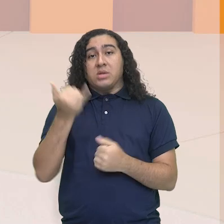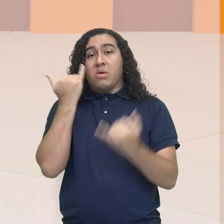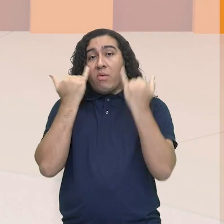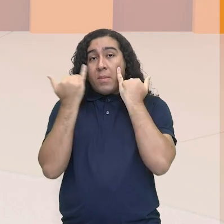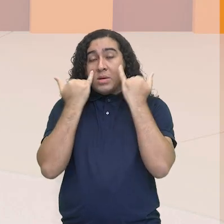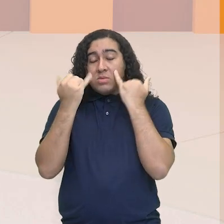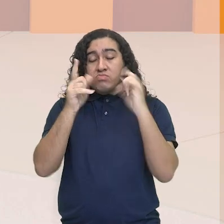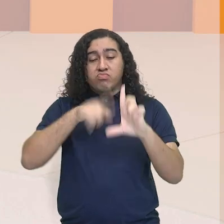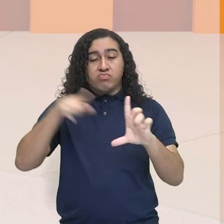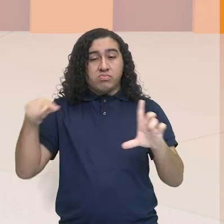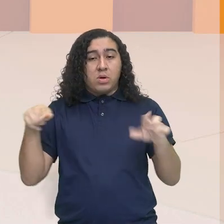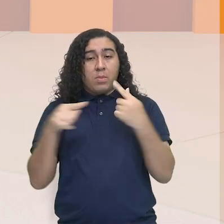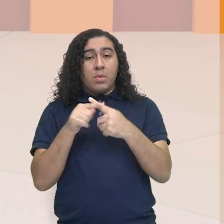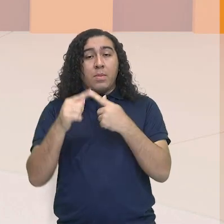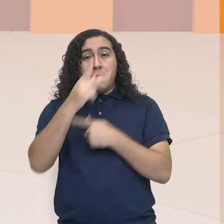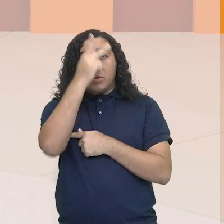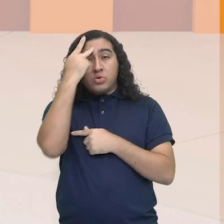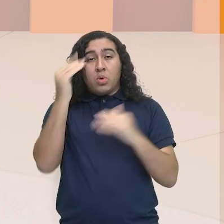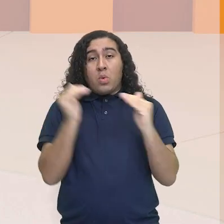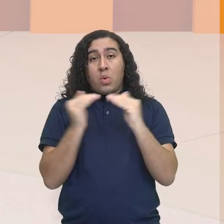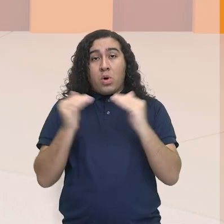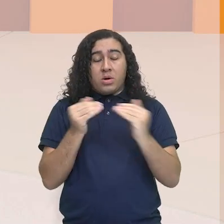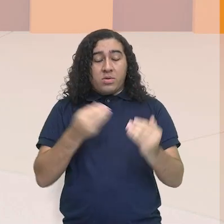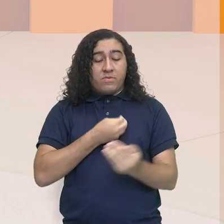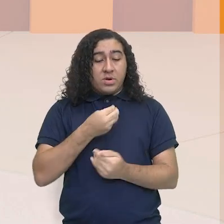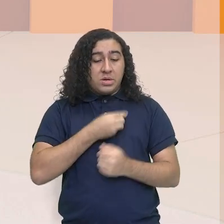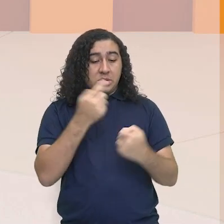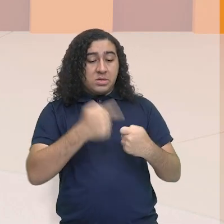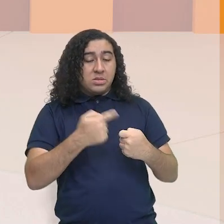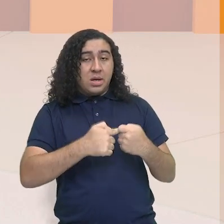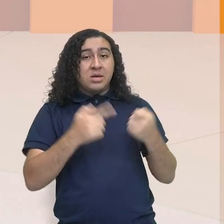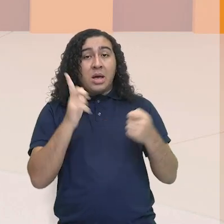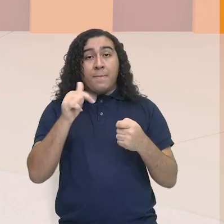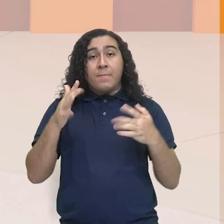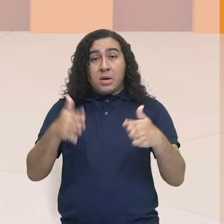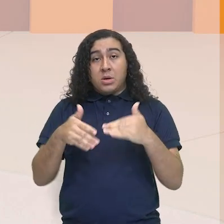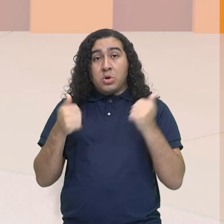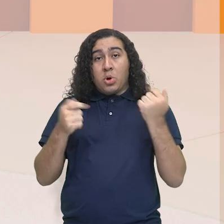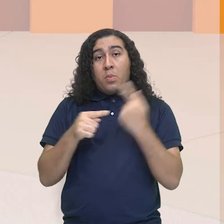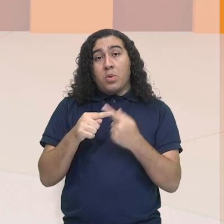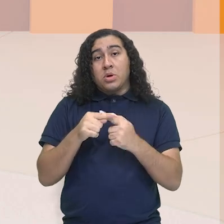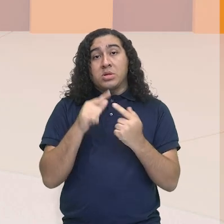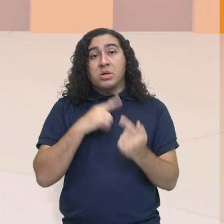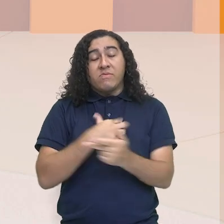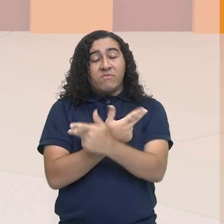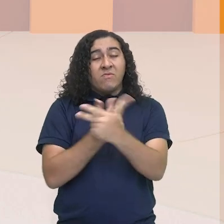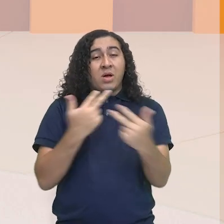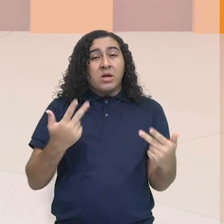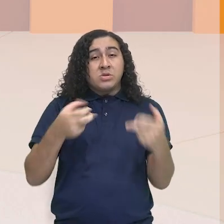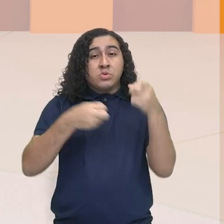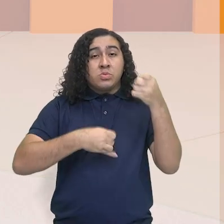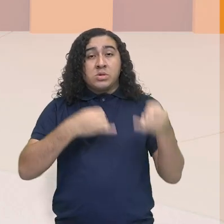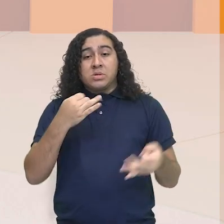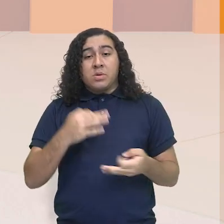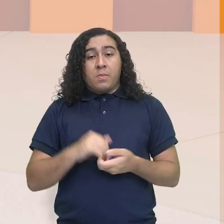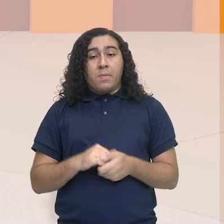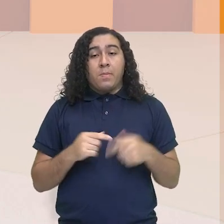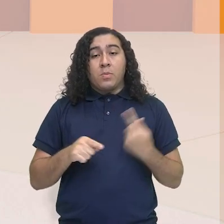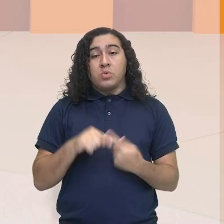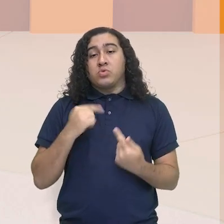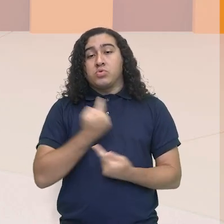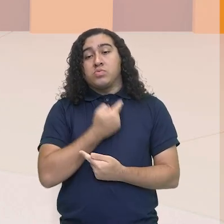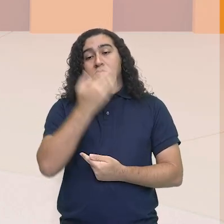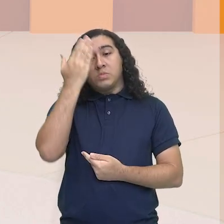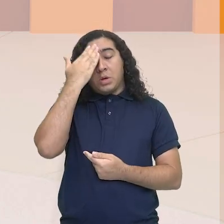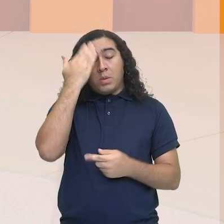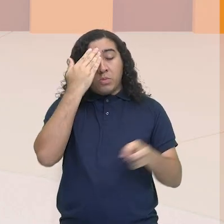que concordam, né, que viver na cidade é melhor por vários motivos, né? Quando a gente já sabe que a questão de viver no